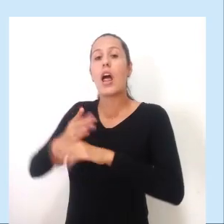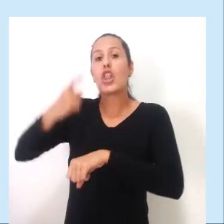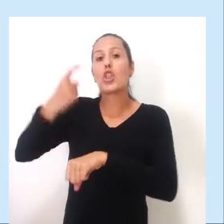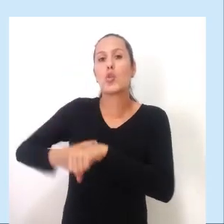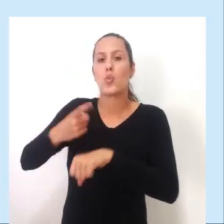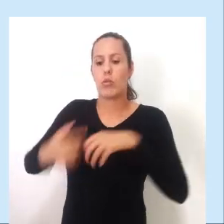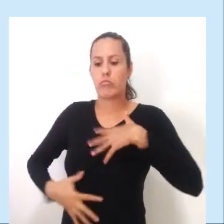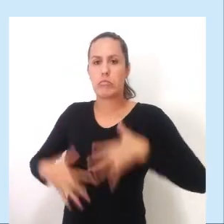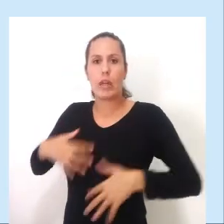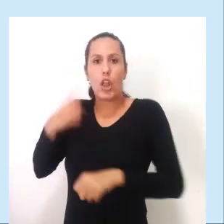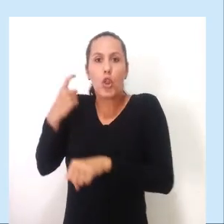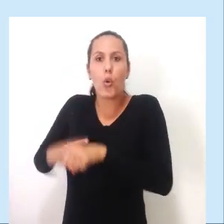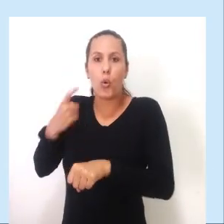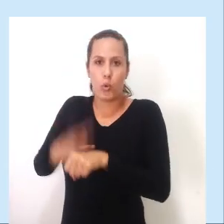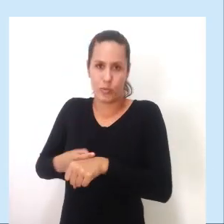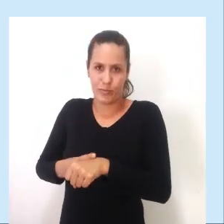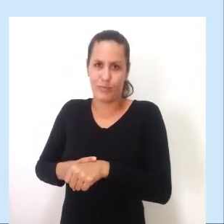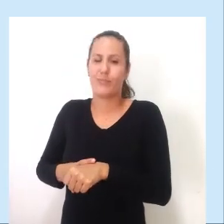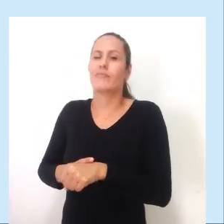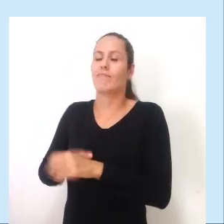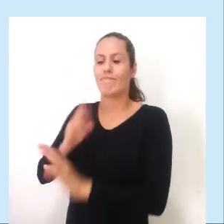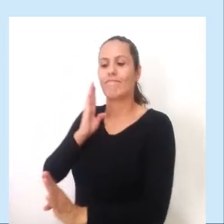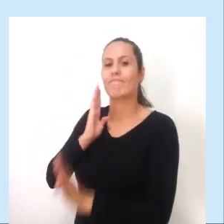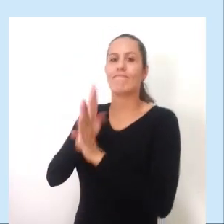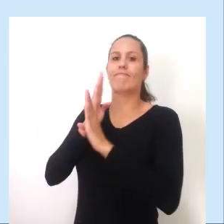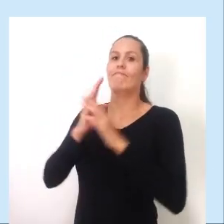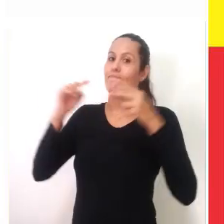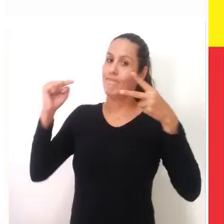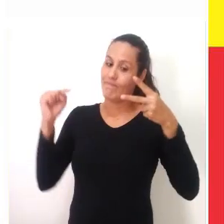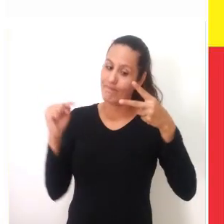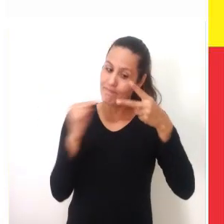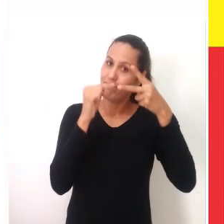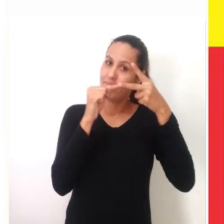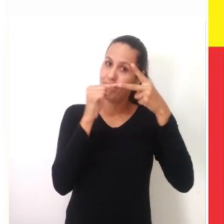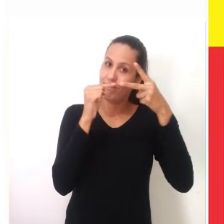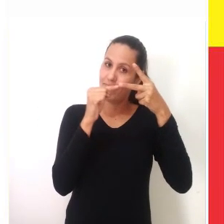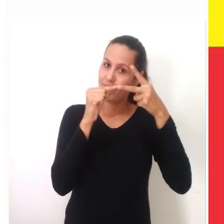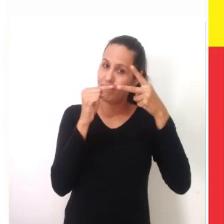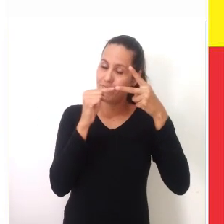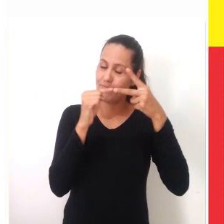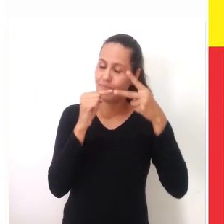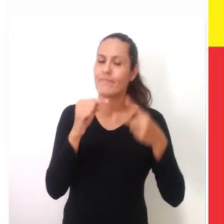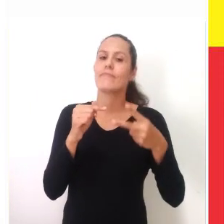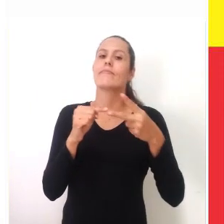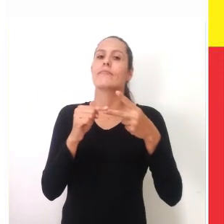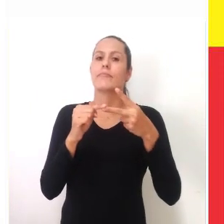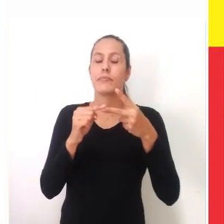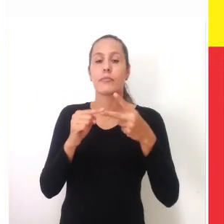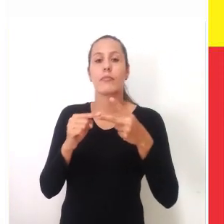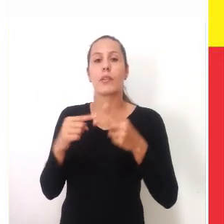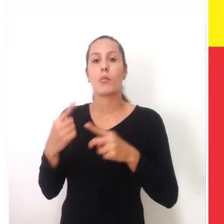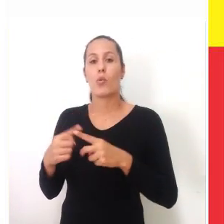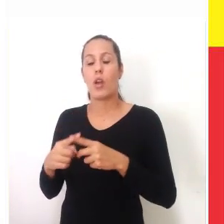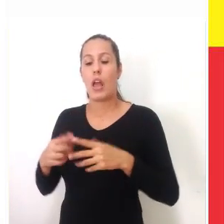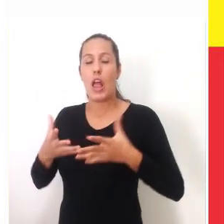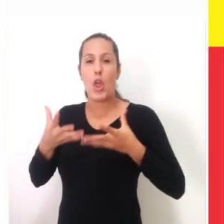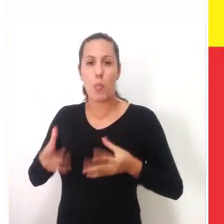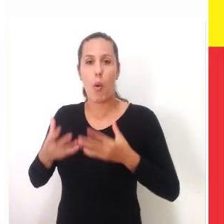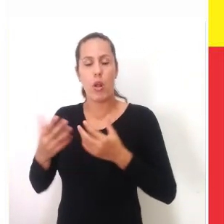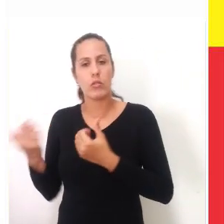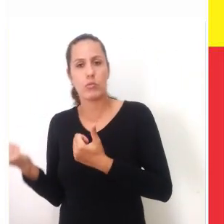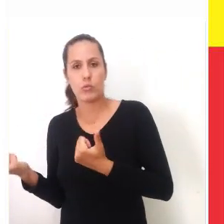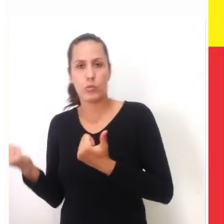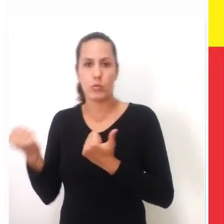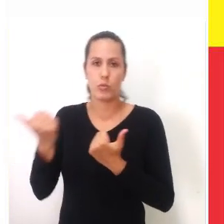partes duras, ok? Mineralização. Substituição da parte